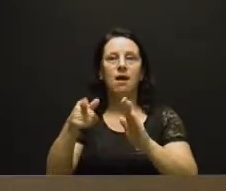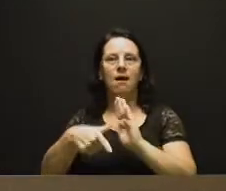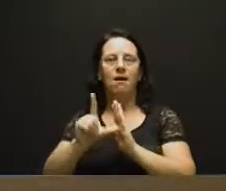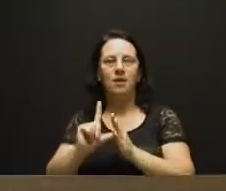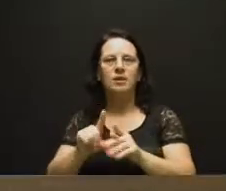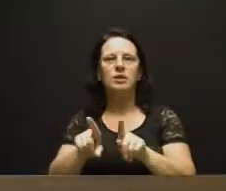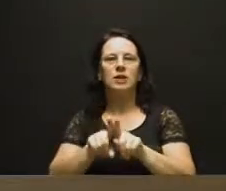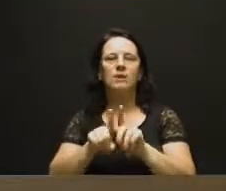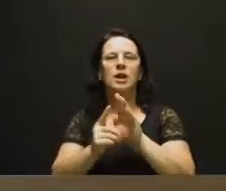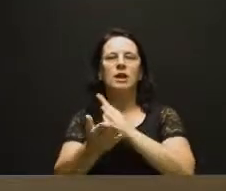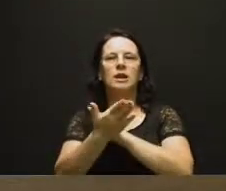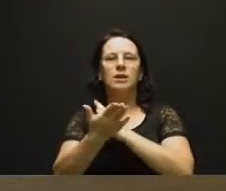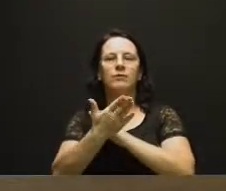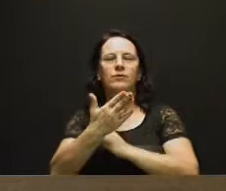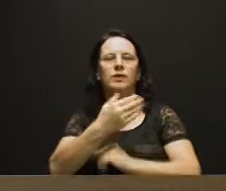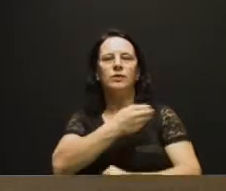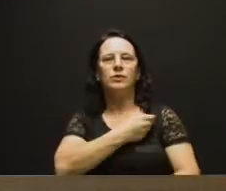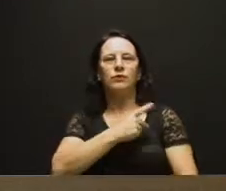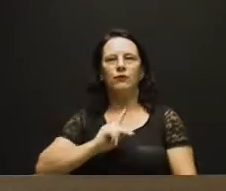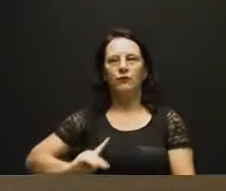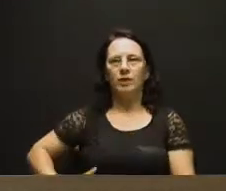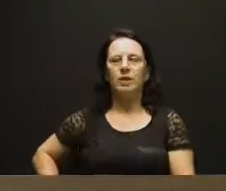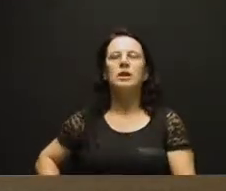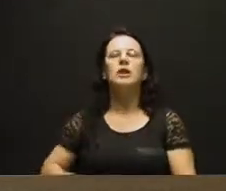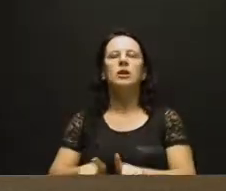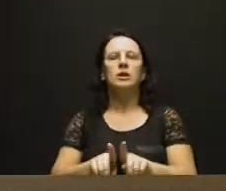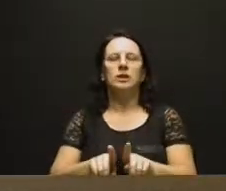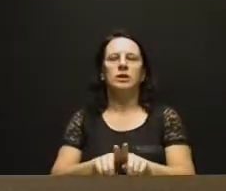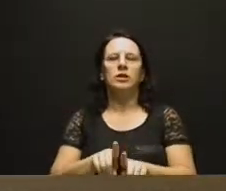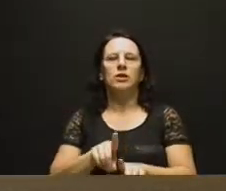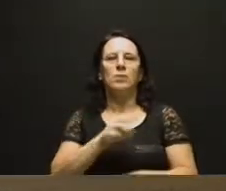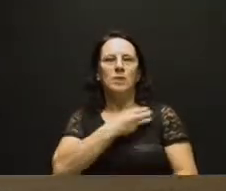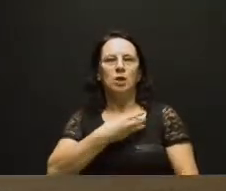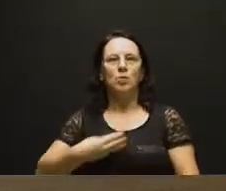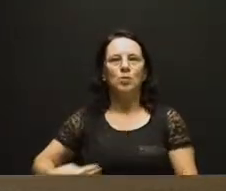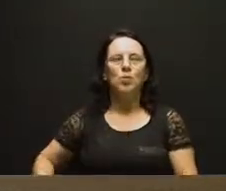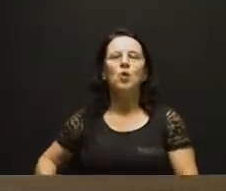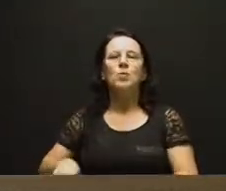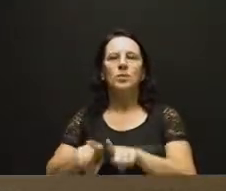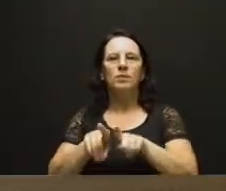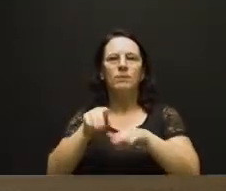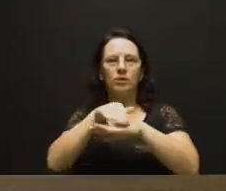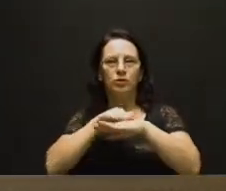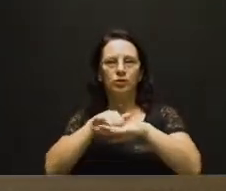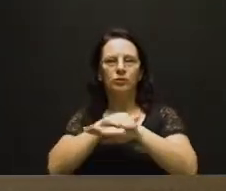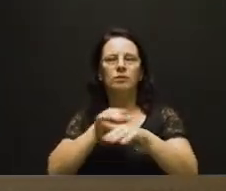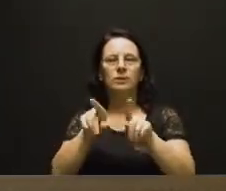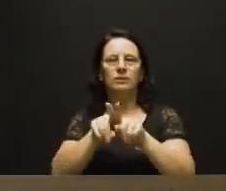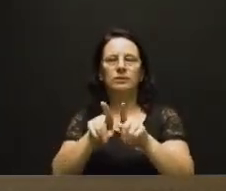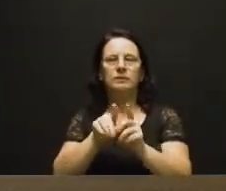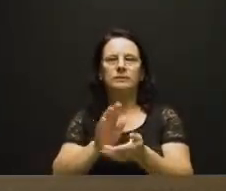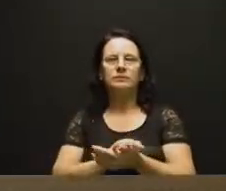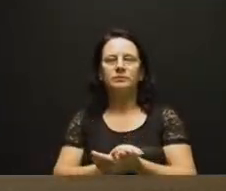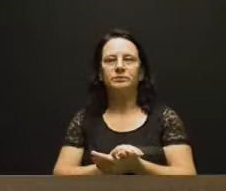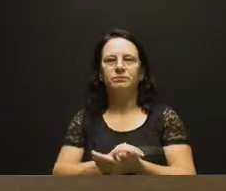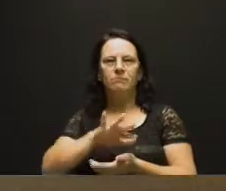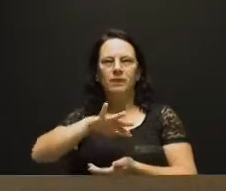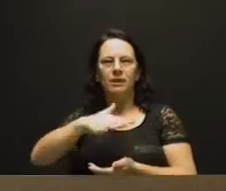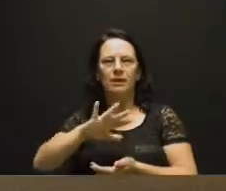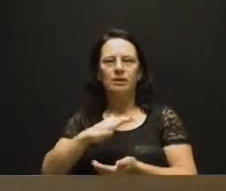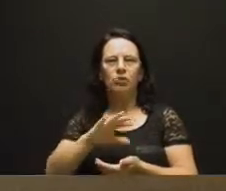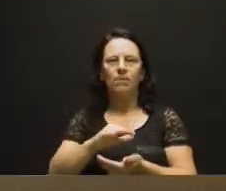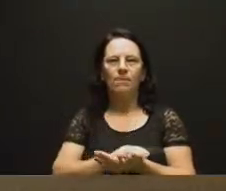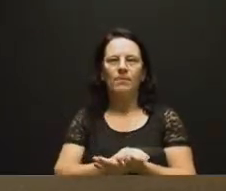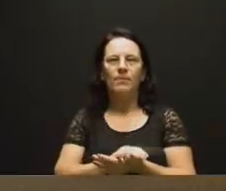defensoria pública ministério público estadual federal dependendo da demanda tá é em último caso em último caso ou às vezes em concomitância